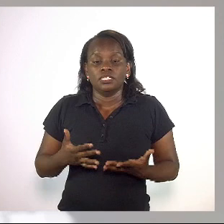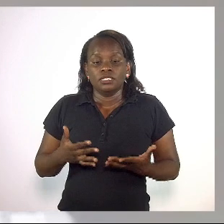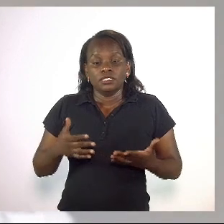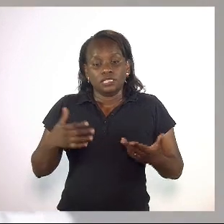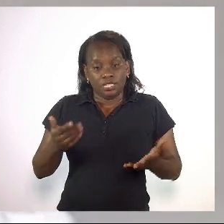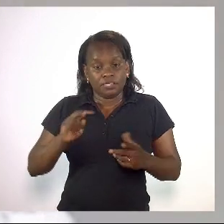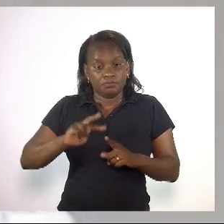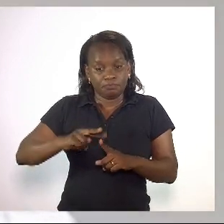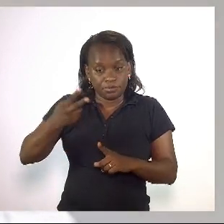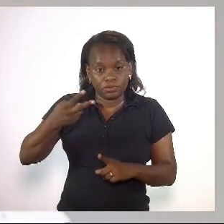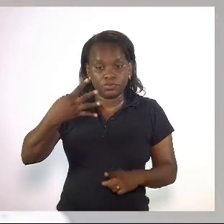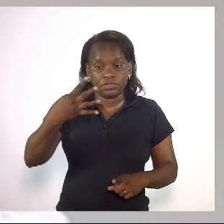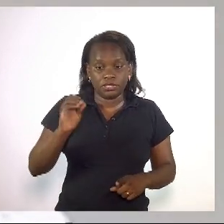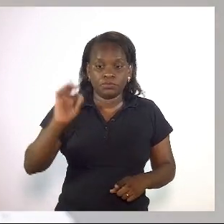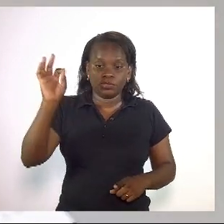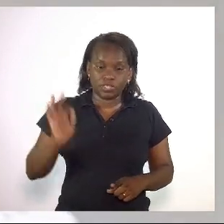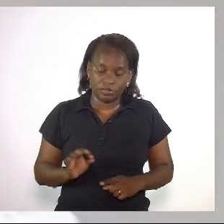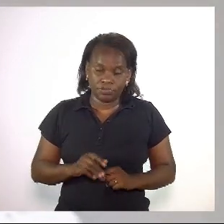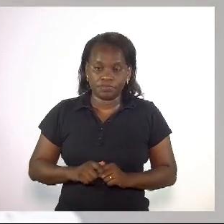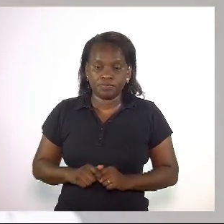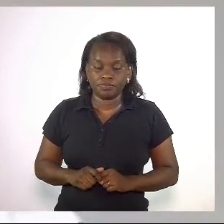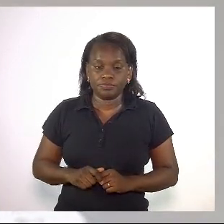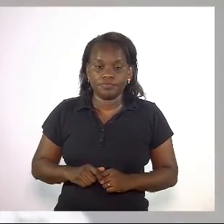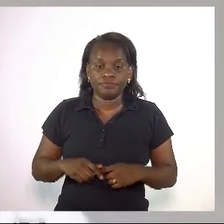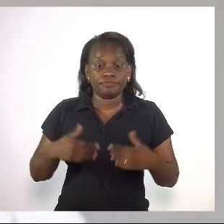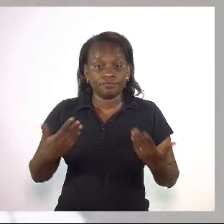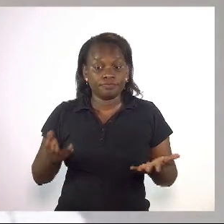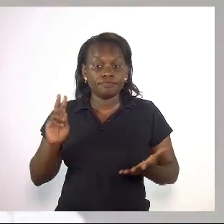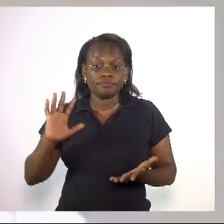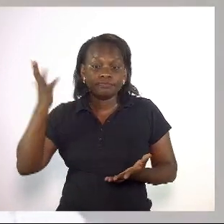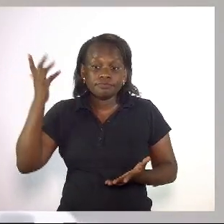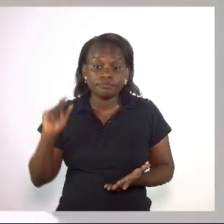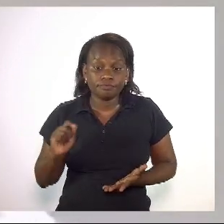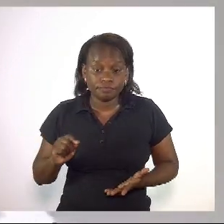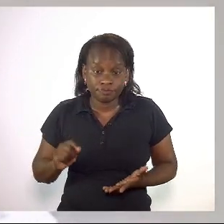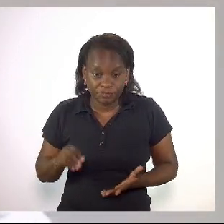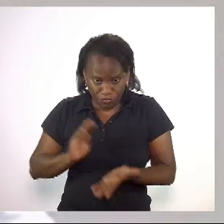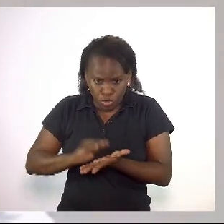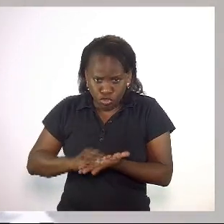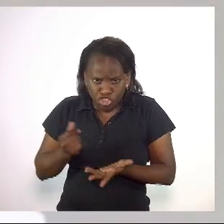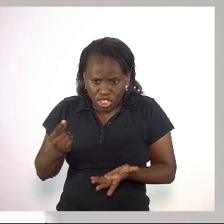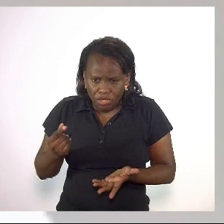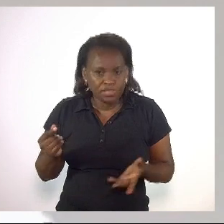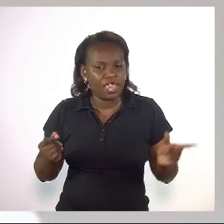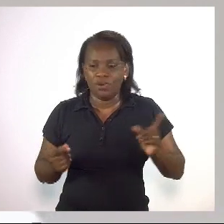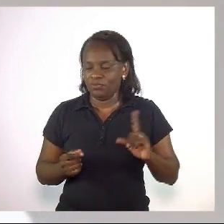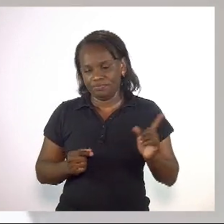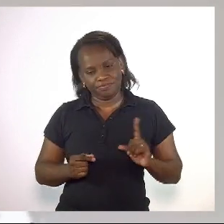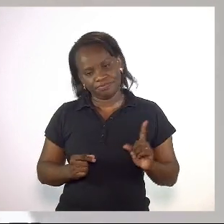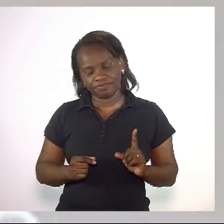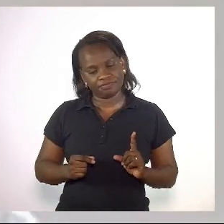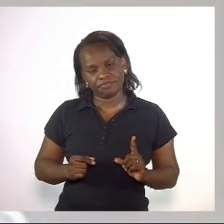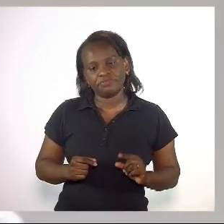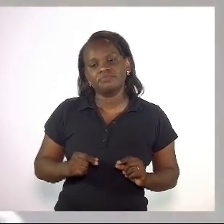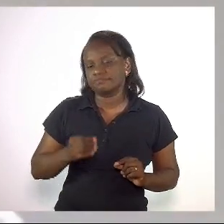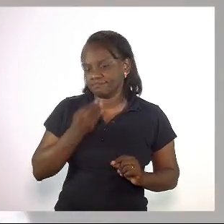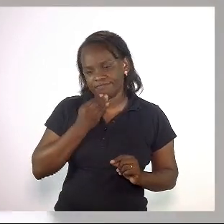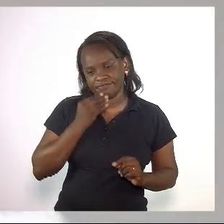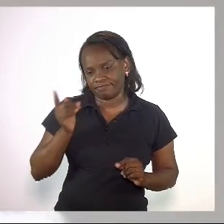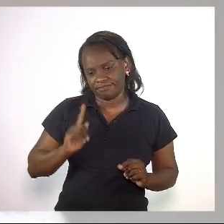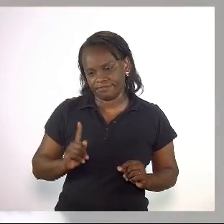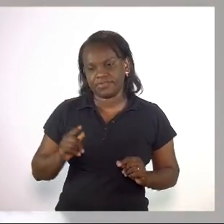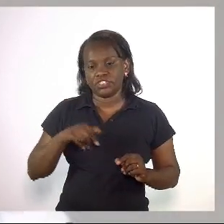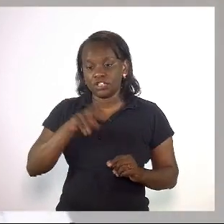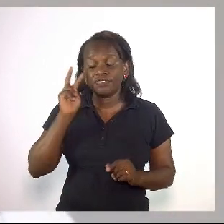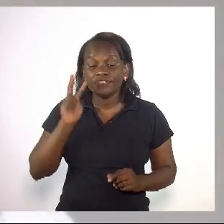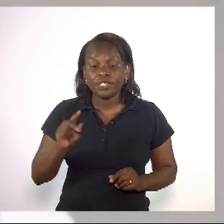aplicação sobe para 40%. Bem, o que, que aconteceu? Faltou dinheiro? Não. Claramente não. O que nós